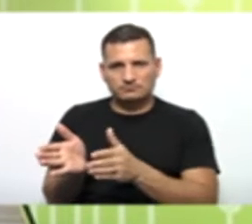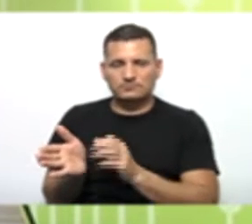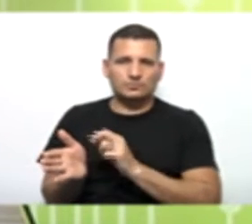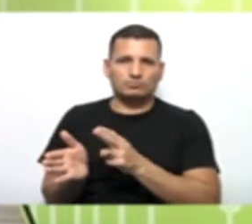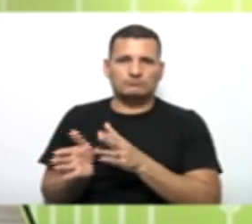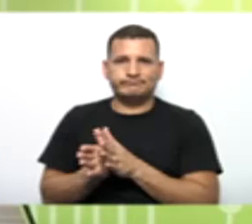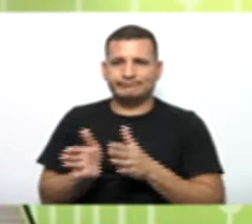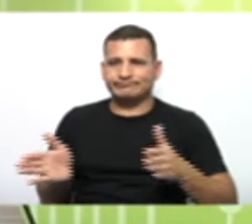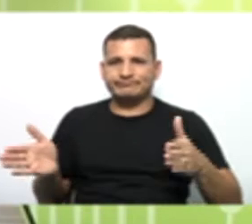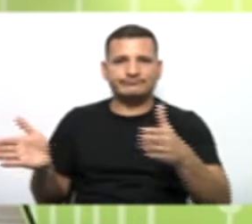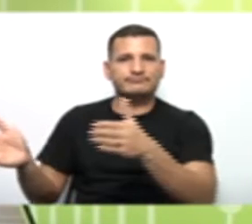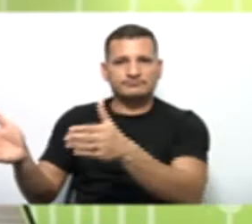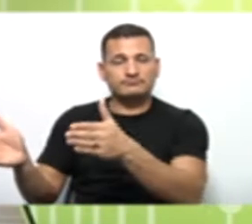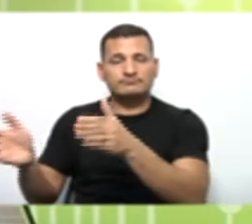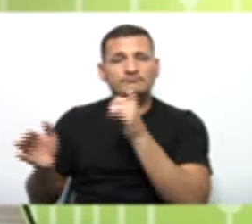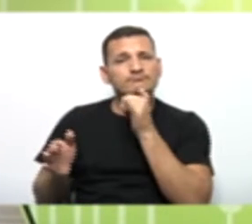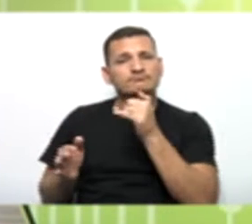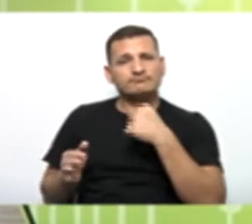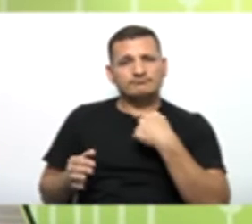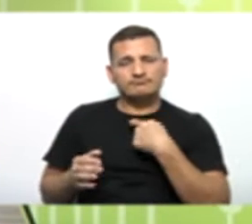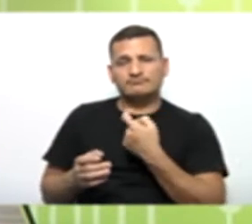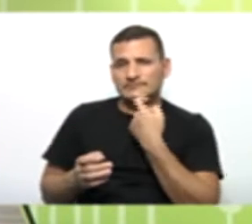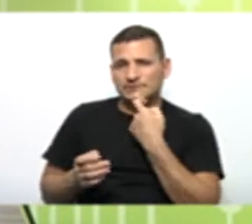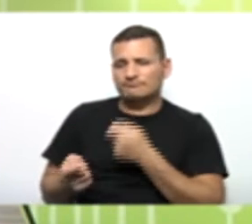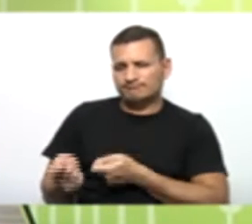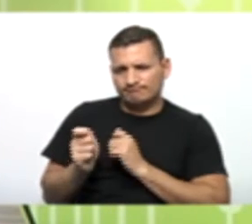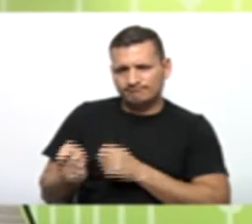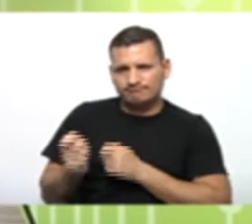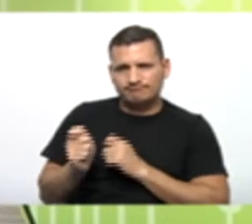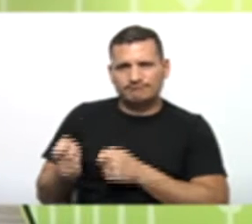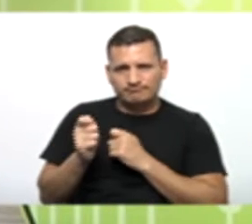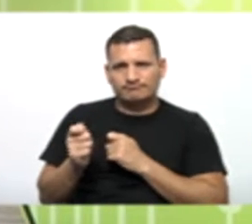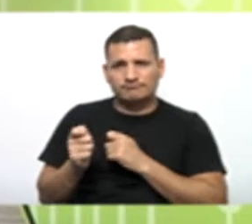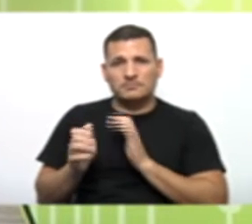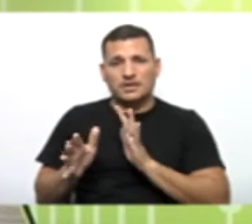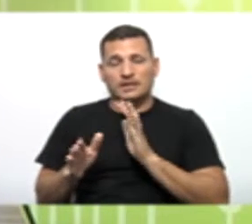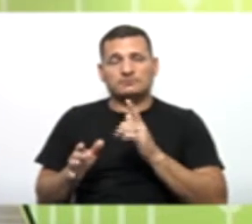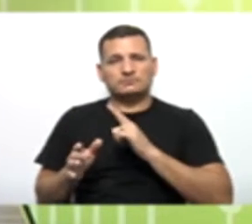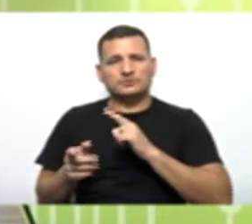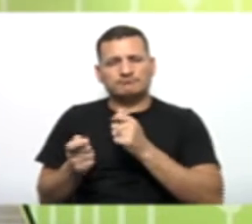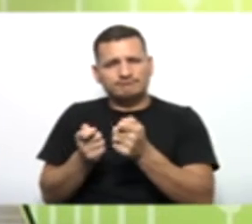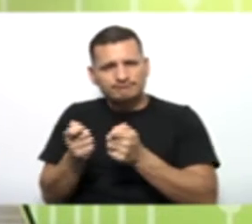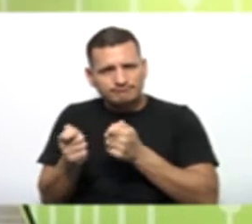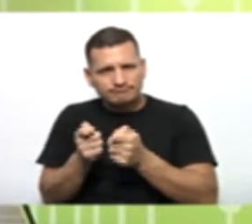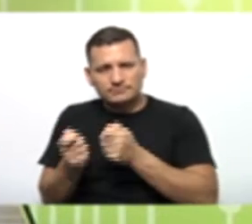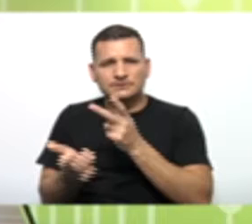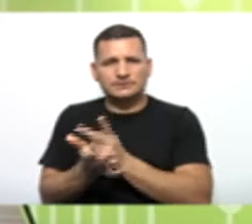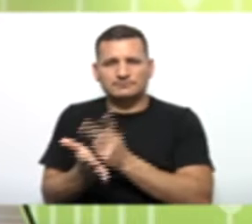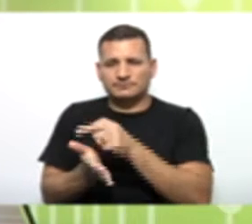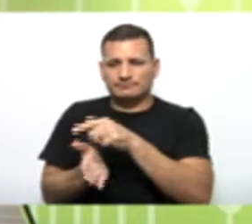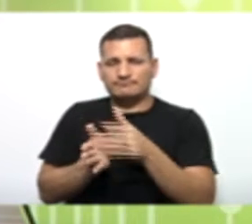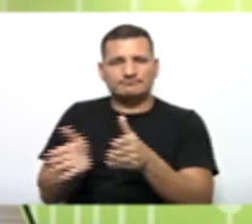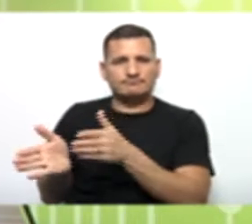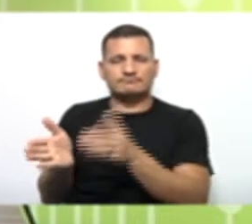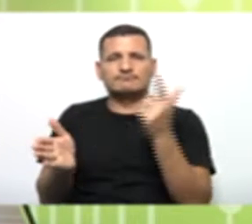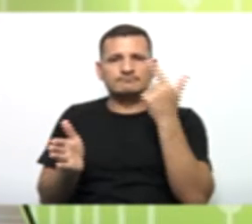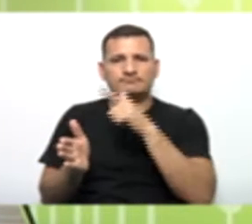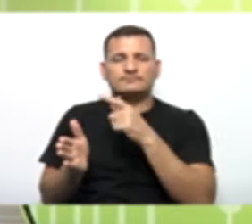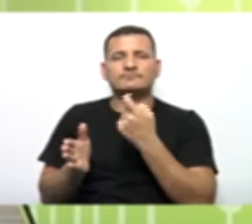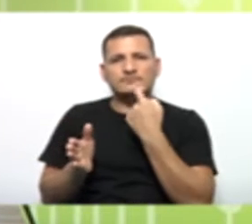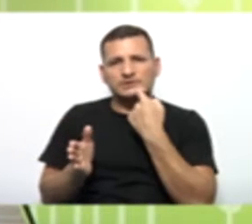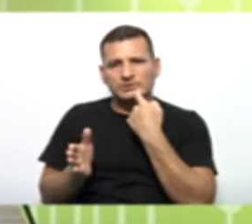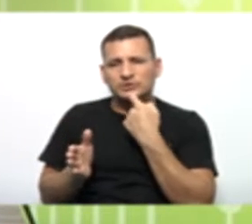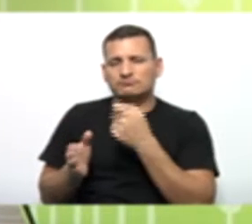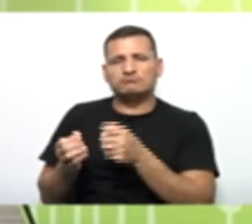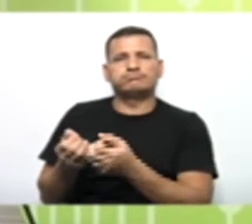eu desenvolver essa atividade de uma forma sustentável, ou seja, de uma forma que o lago sempre consiga repor os peixes que eu estou tirando, e